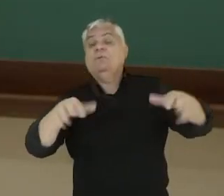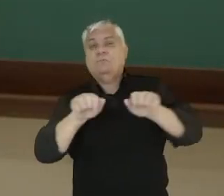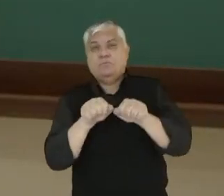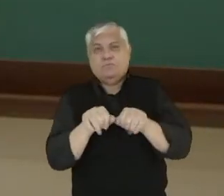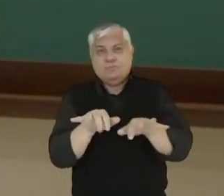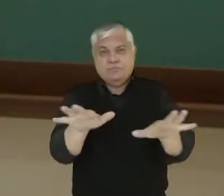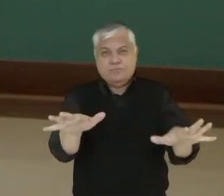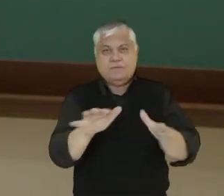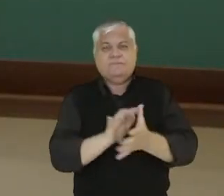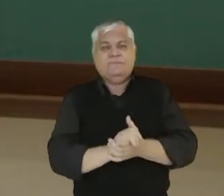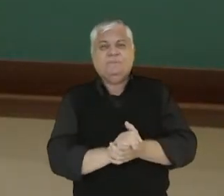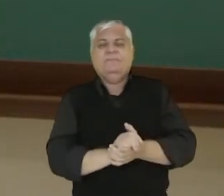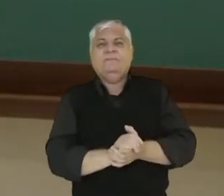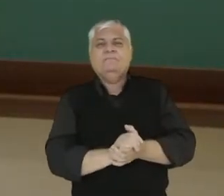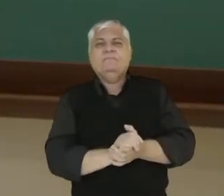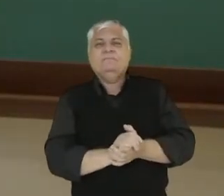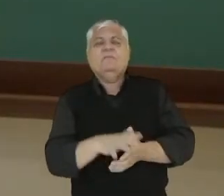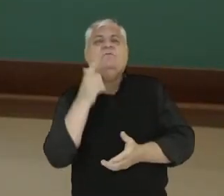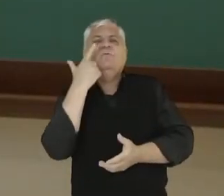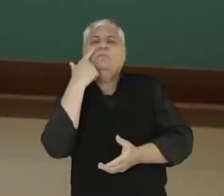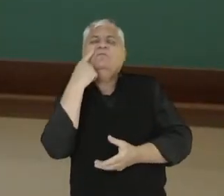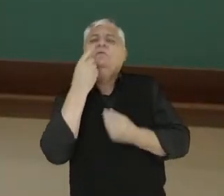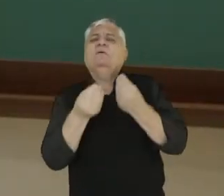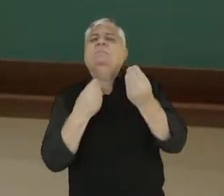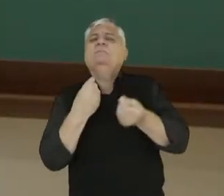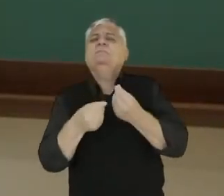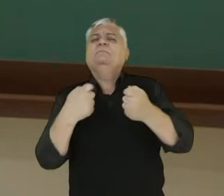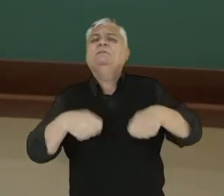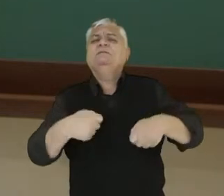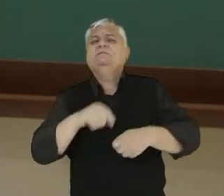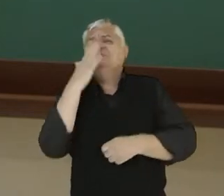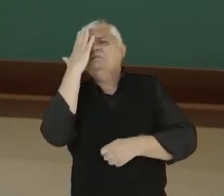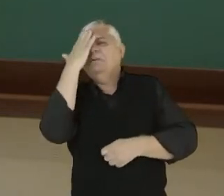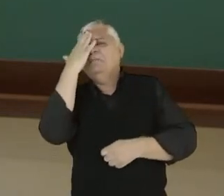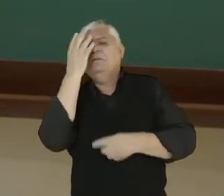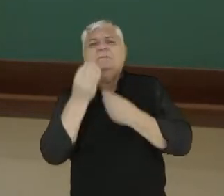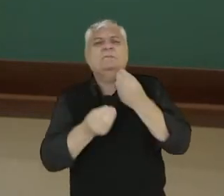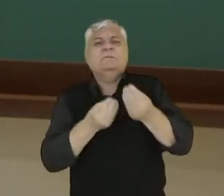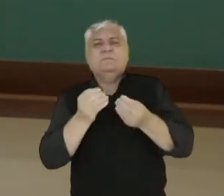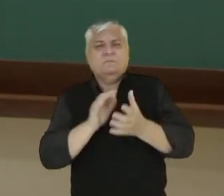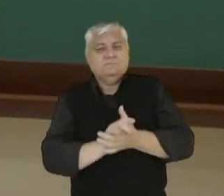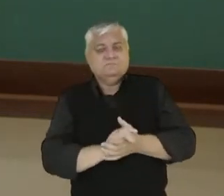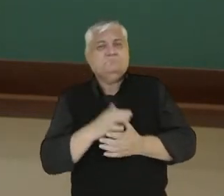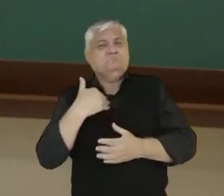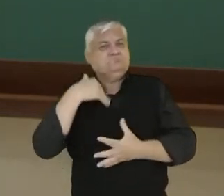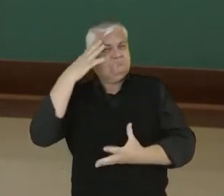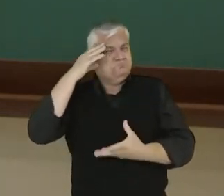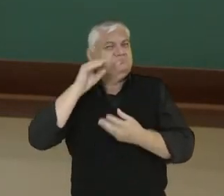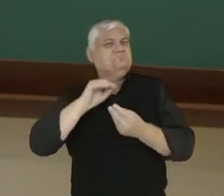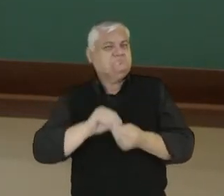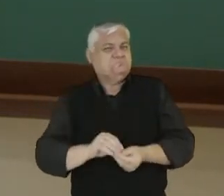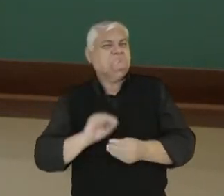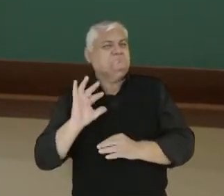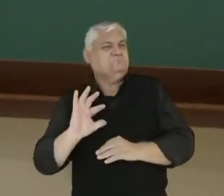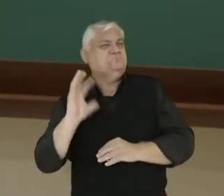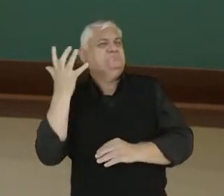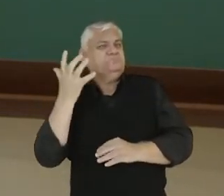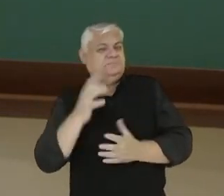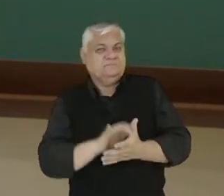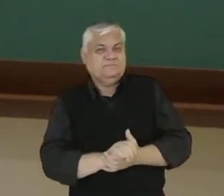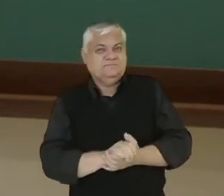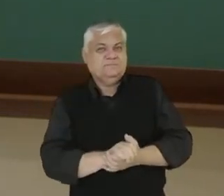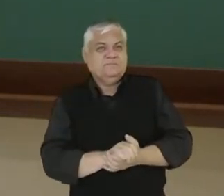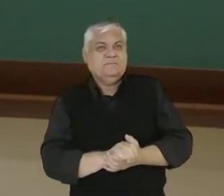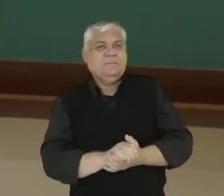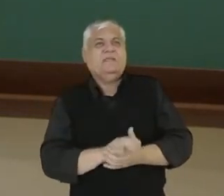então vamos falar assim agora, né? O que você precisa saber para que você compreenda alguns fenômenos. Pessoal,